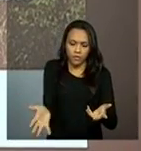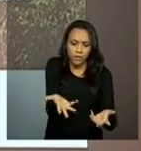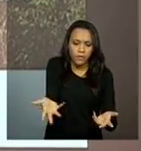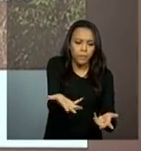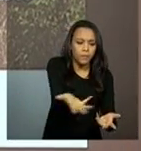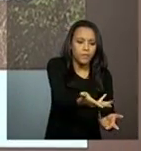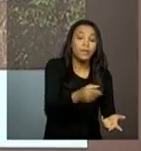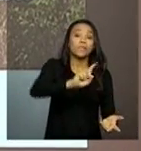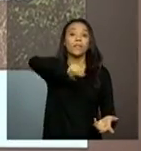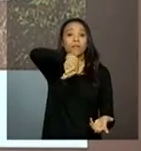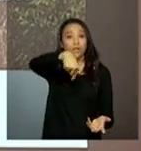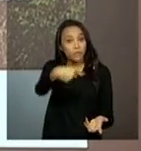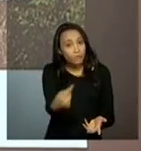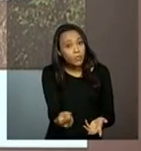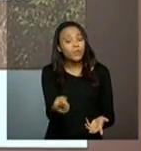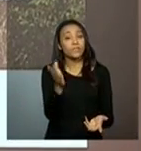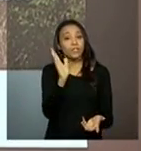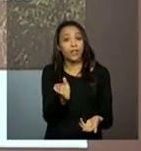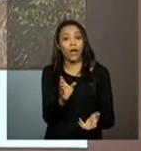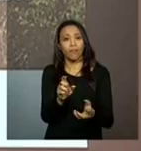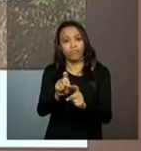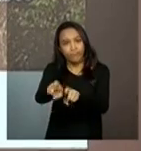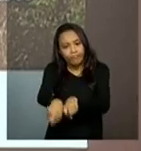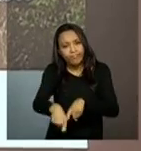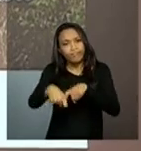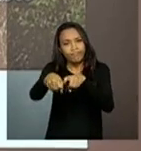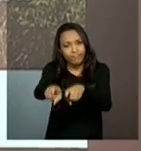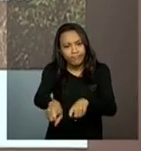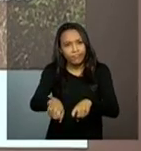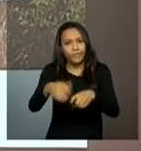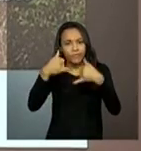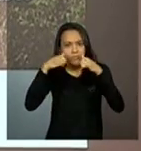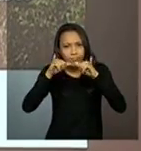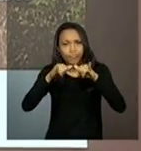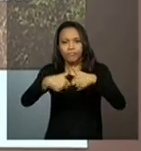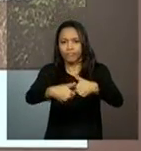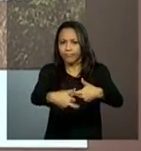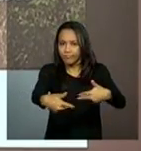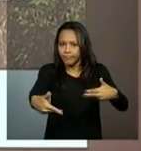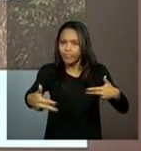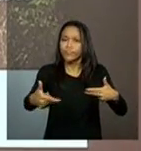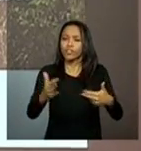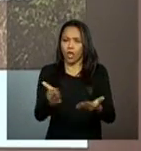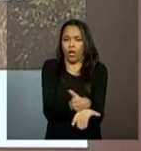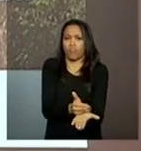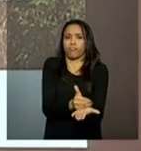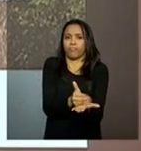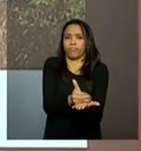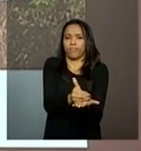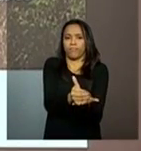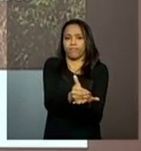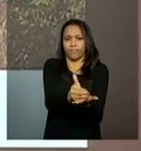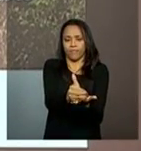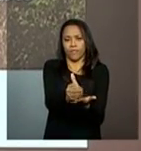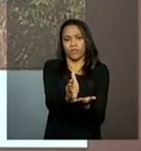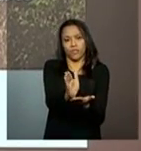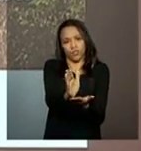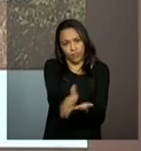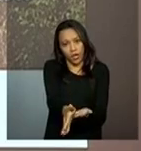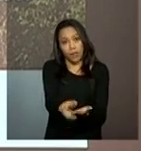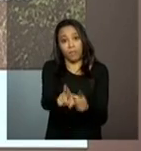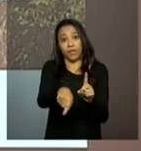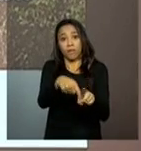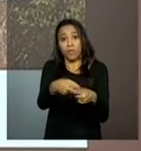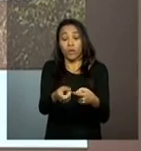e o desenvolvimento de alguma atividade agro-silvipastoril estão passando já para um processo de